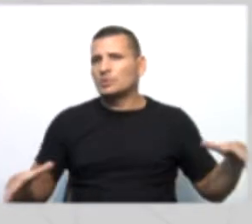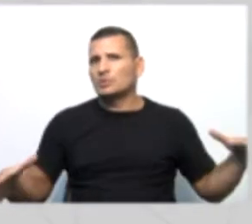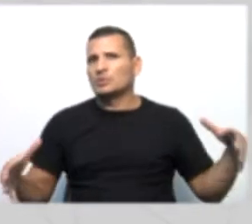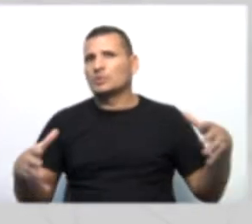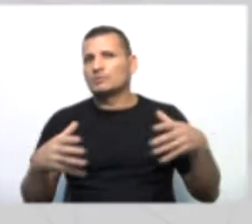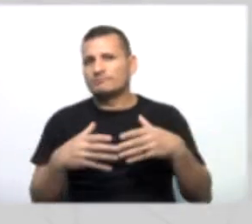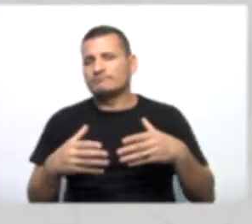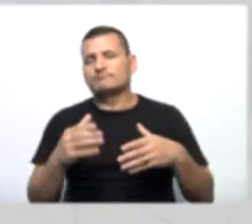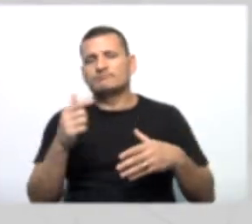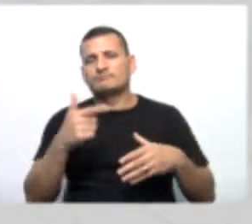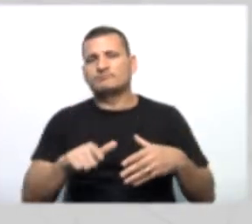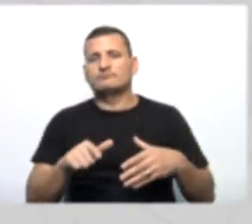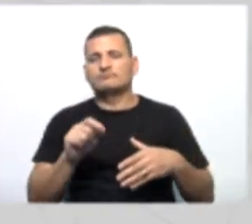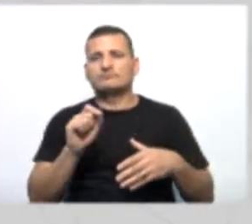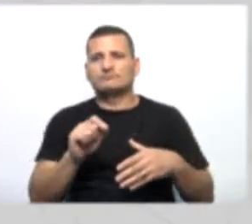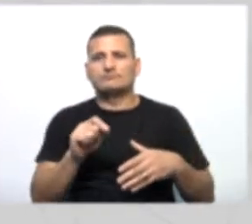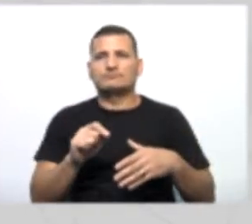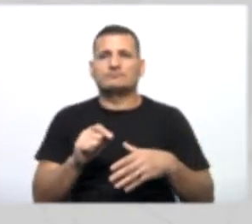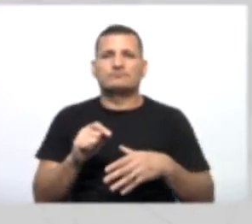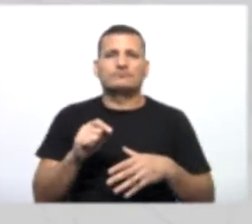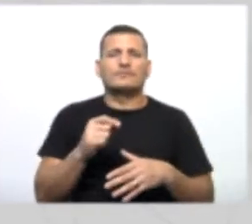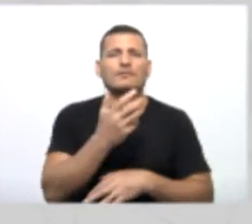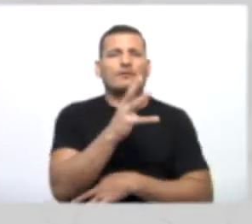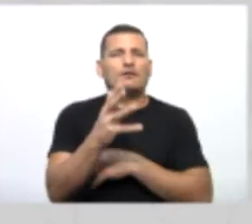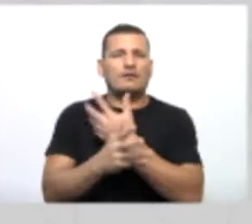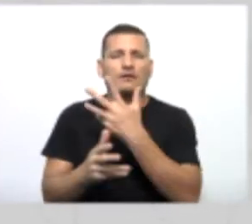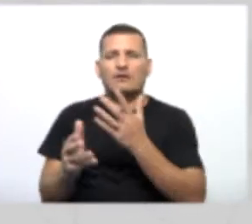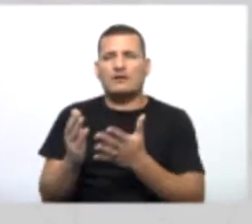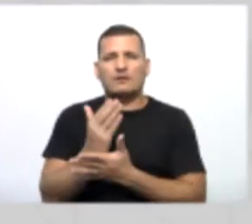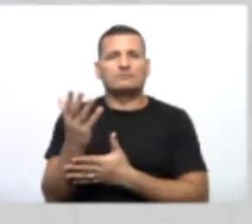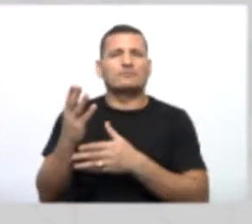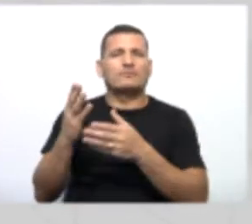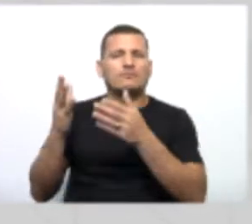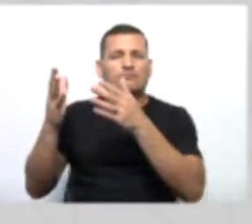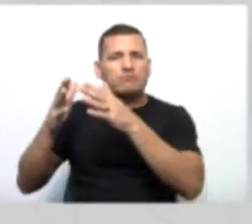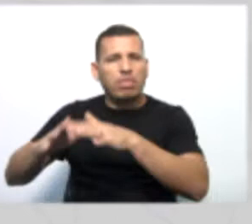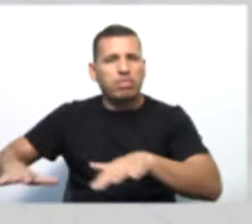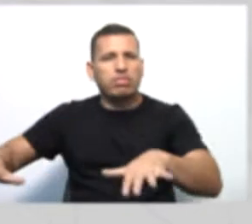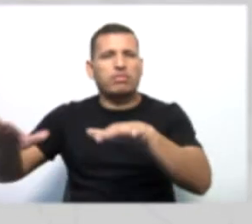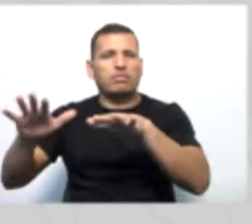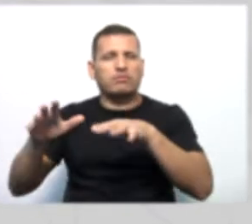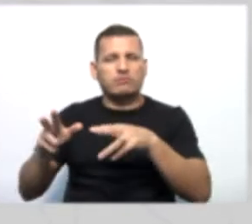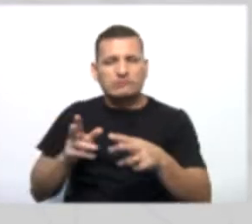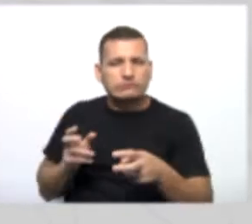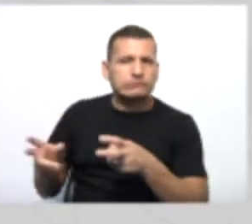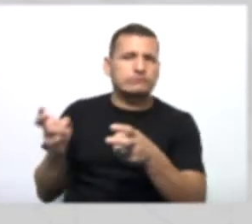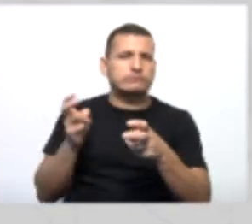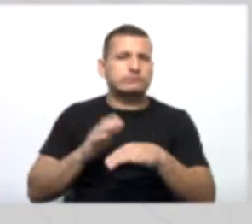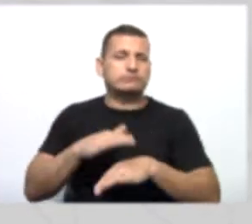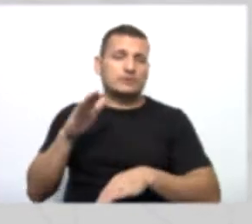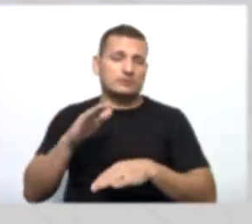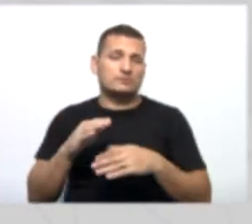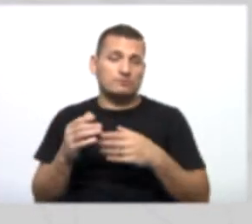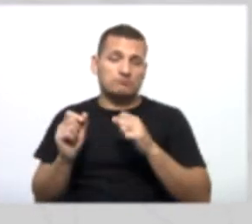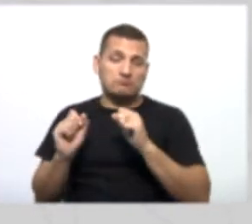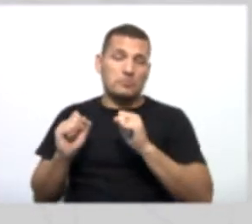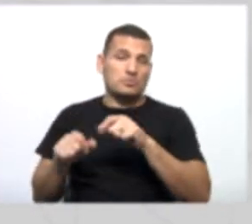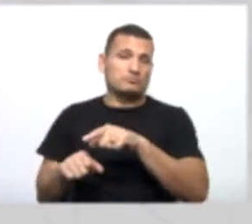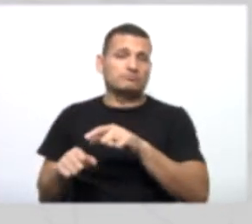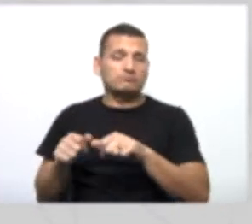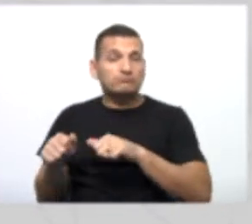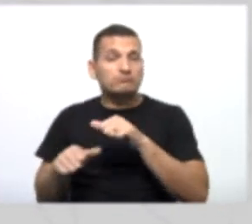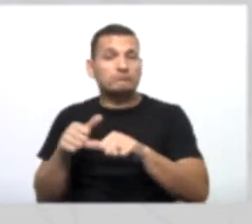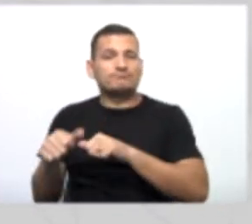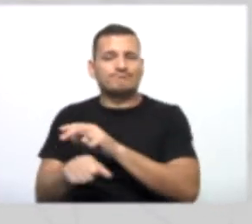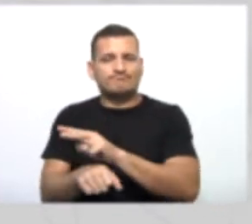ali realmente acabadas, né? Que foram realmente exploradas demais e podem ser renovadas.